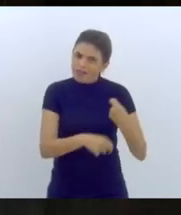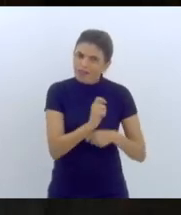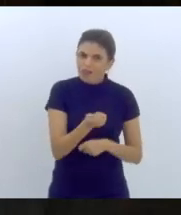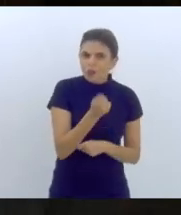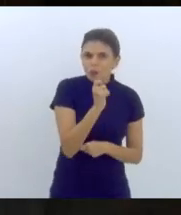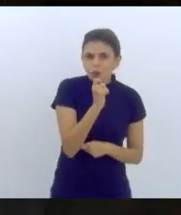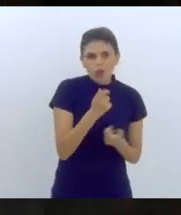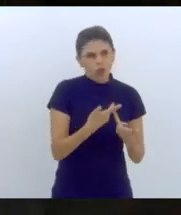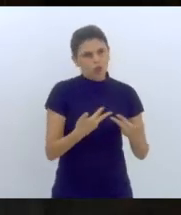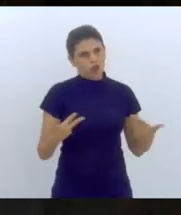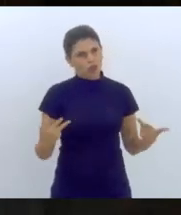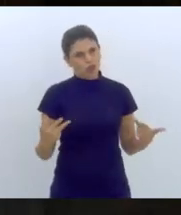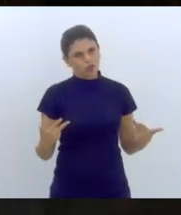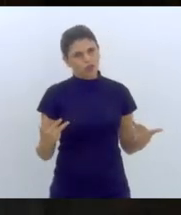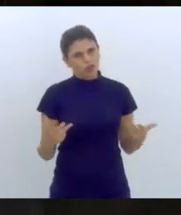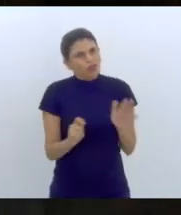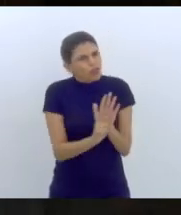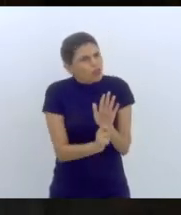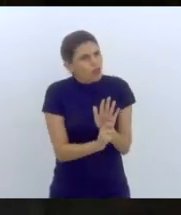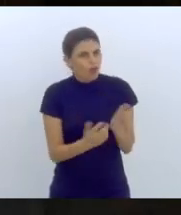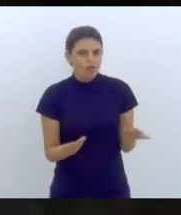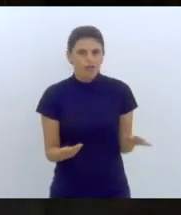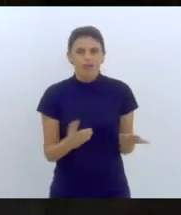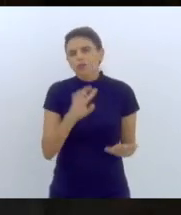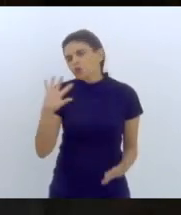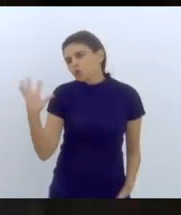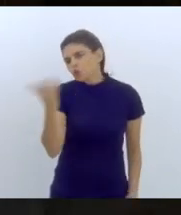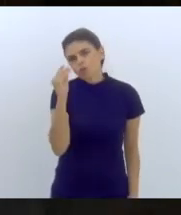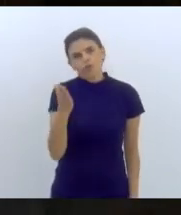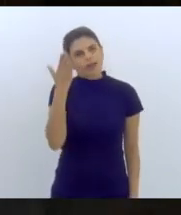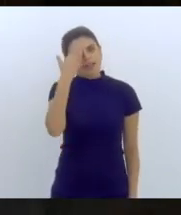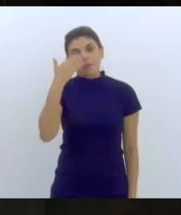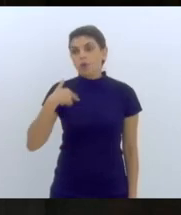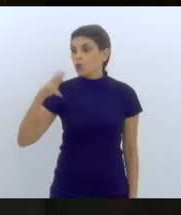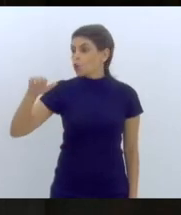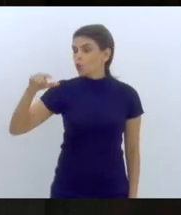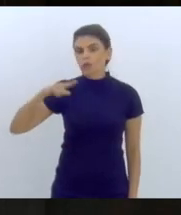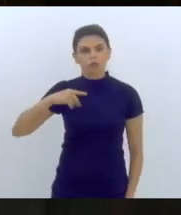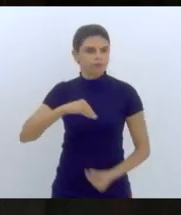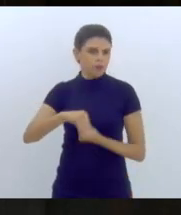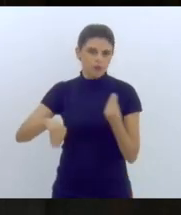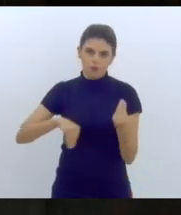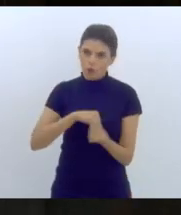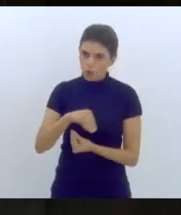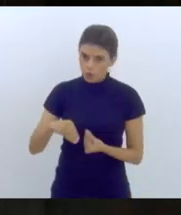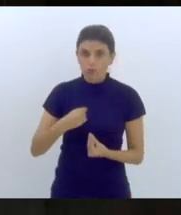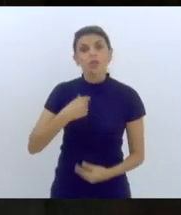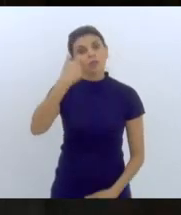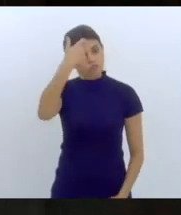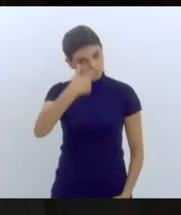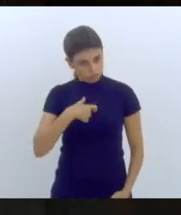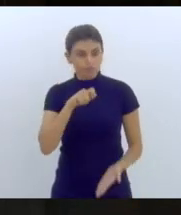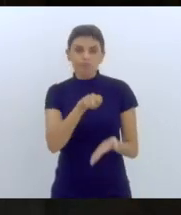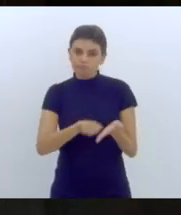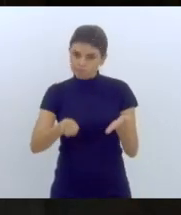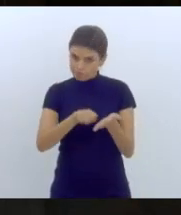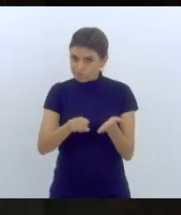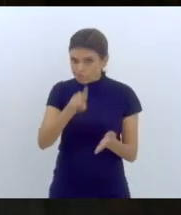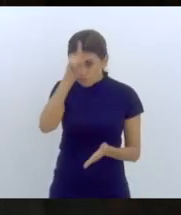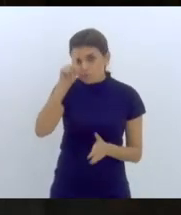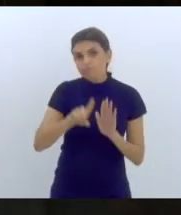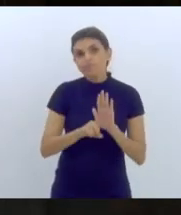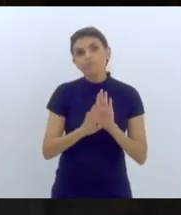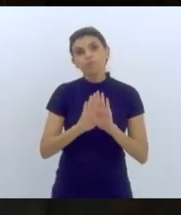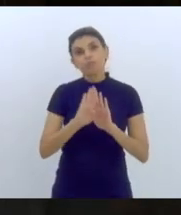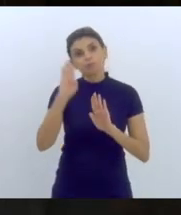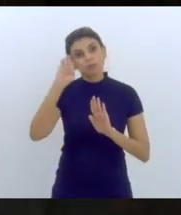o tráfico de drogas. Todo mundo sabe, nunca tive nenhum envolvimento. Sou autor da principal lei